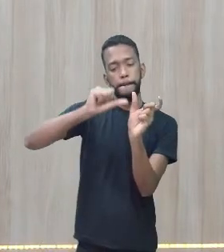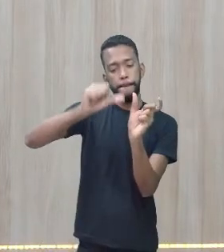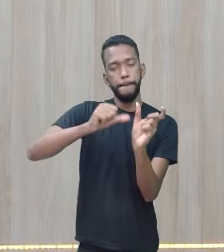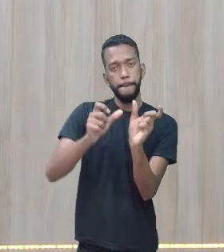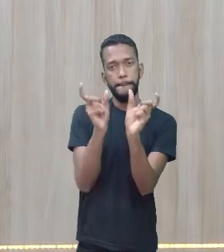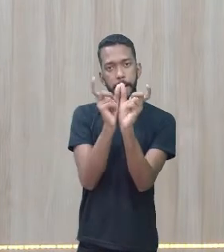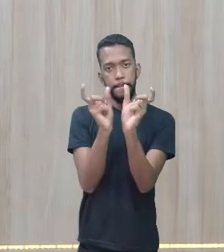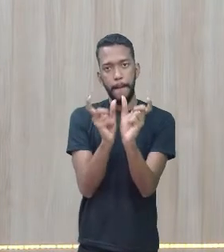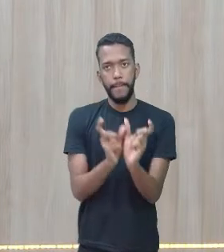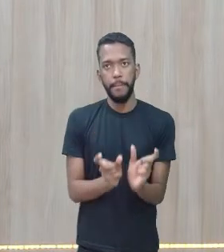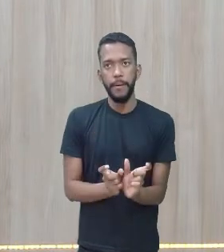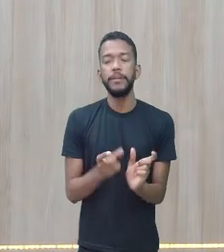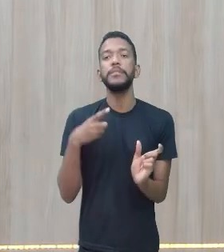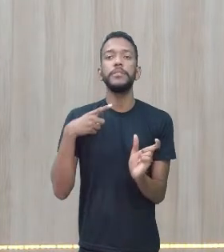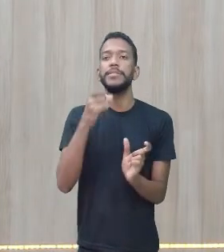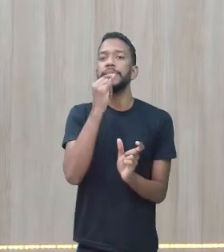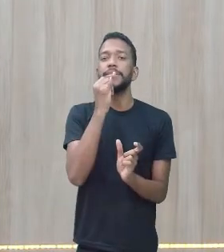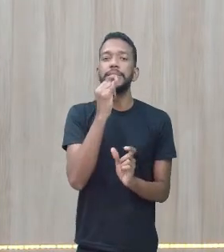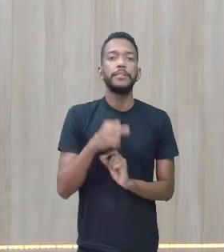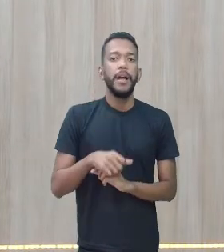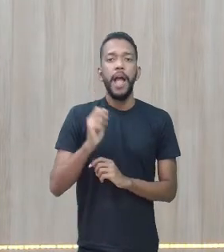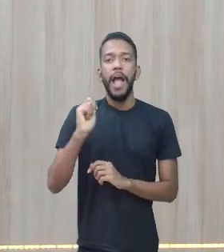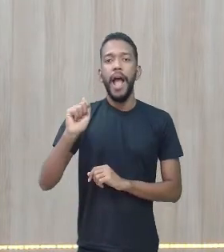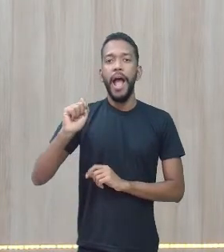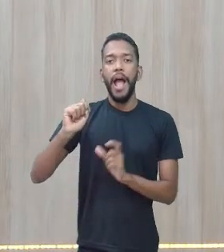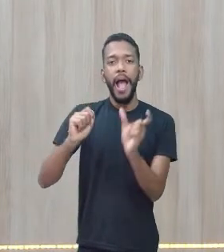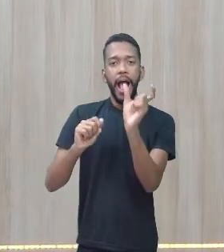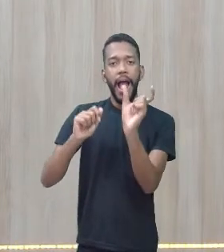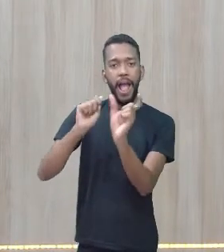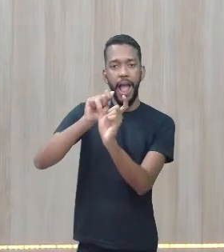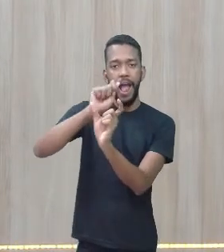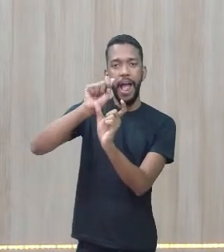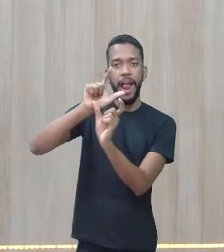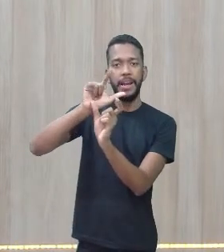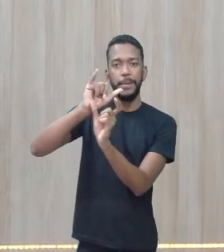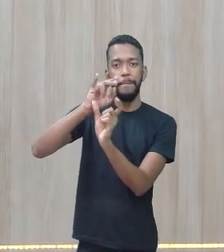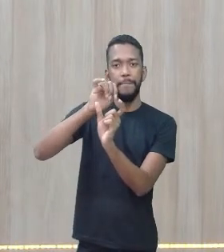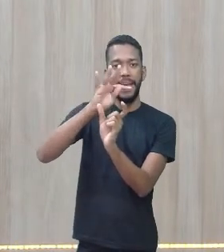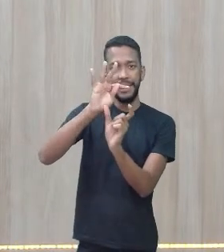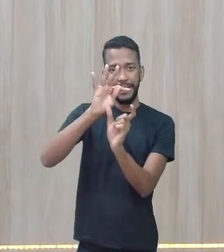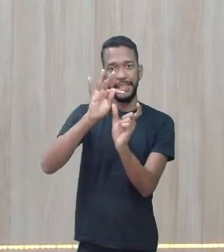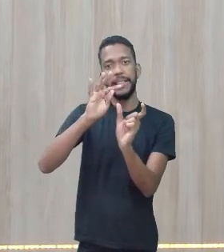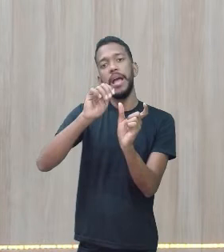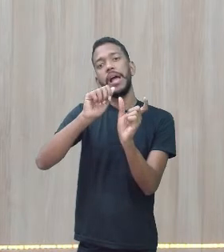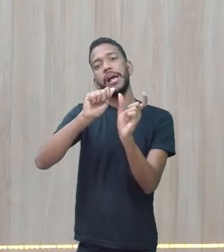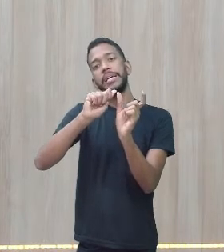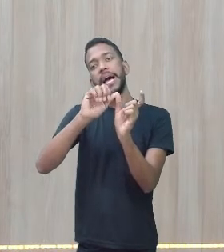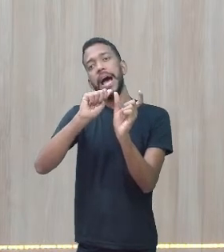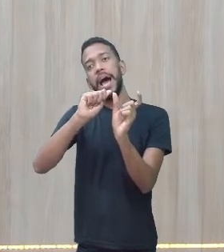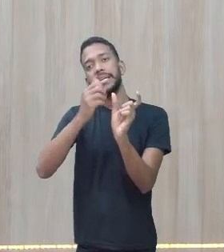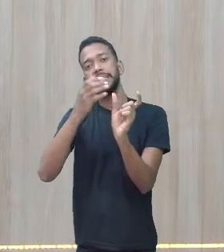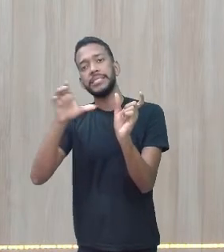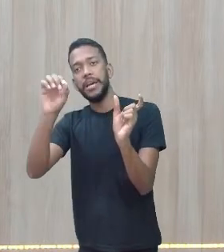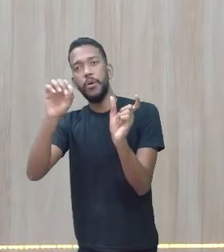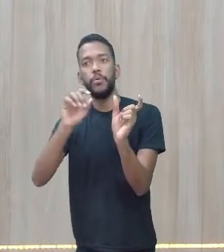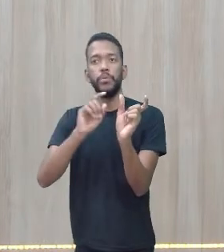Como vimos aqui, nós temos a palavra alimentação, alimento,